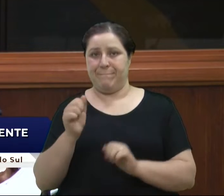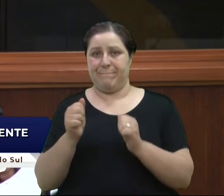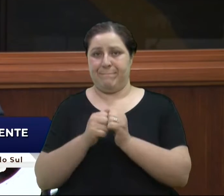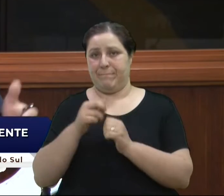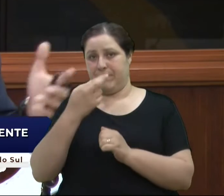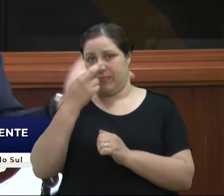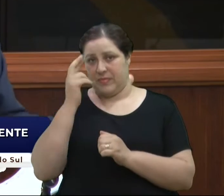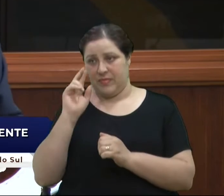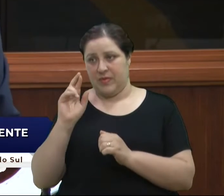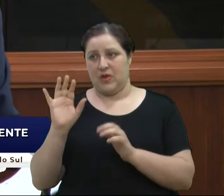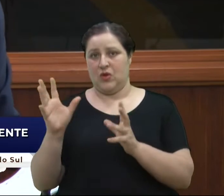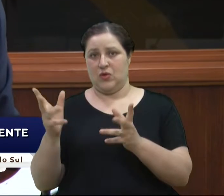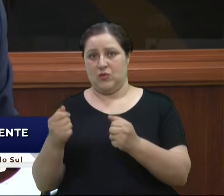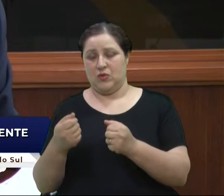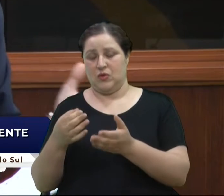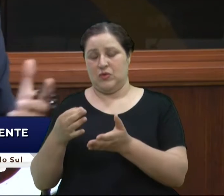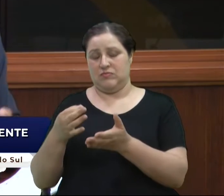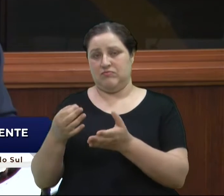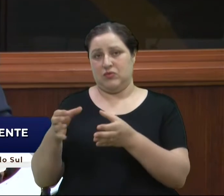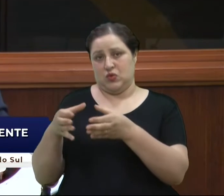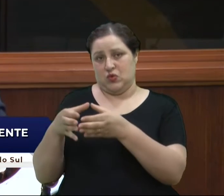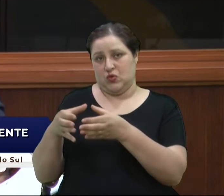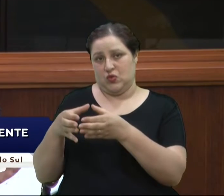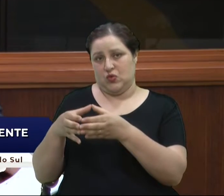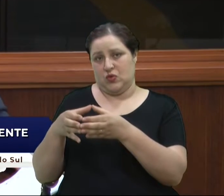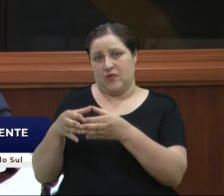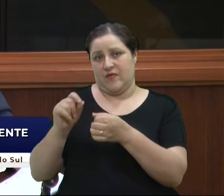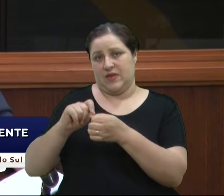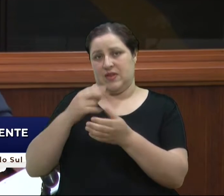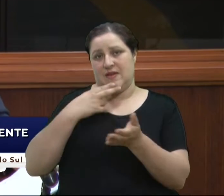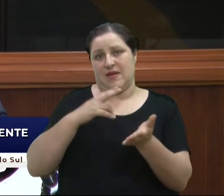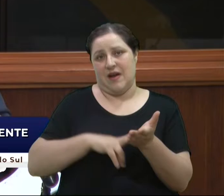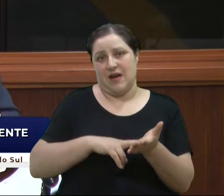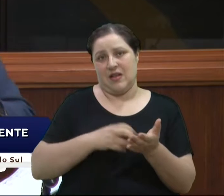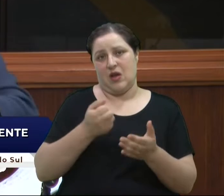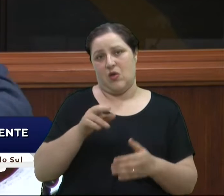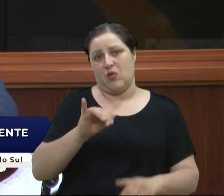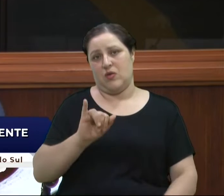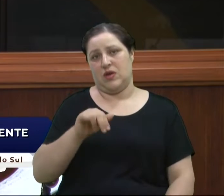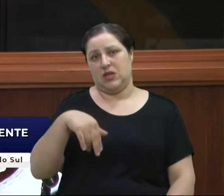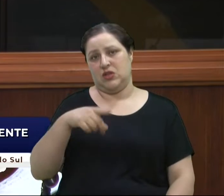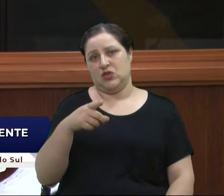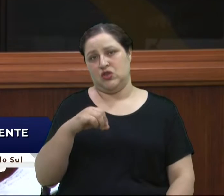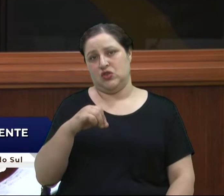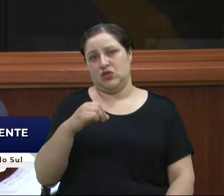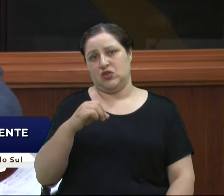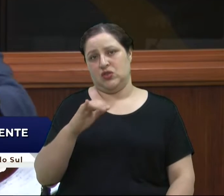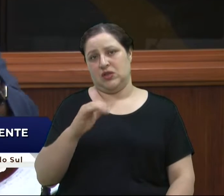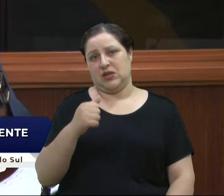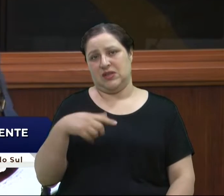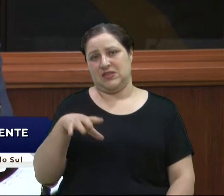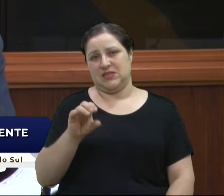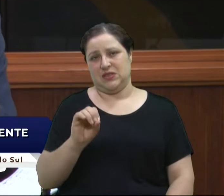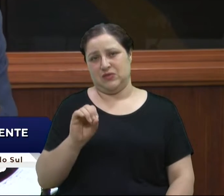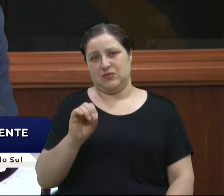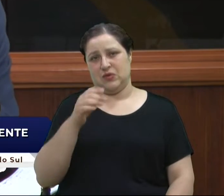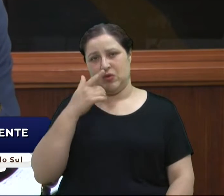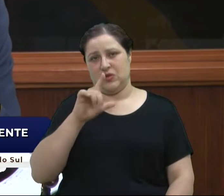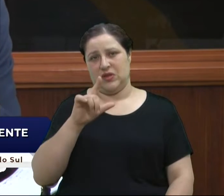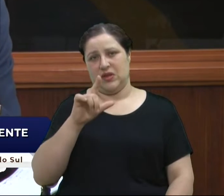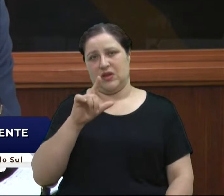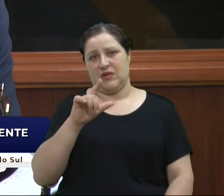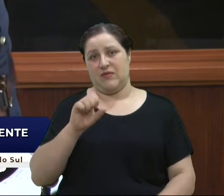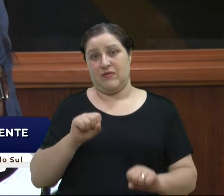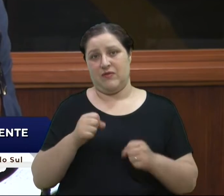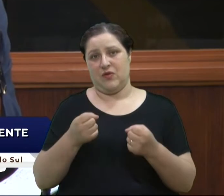então, fazer ou essa carta ou uma indicação para a gente conseguir colocar força junto à Câmara